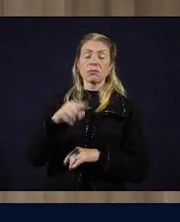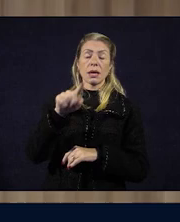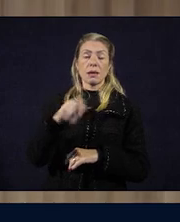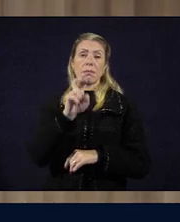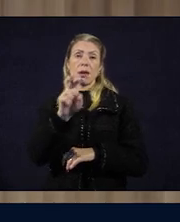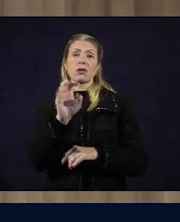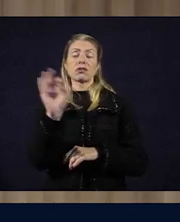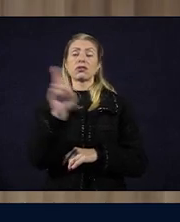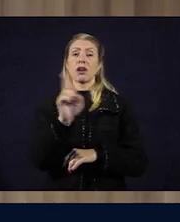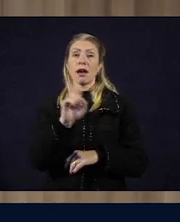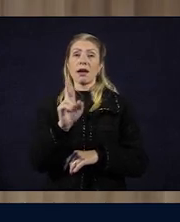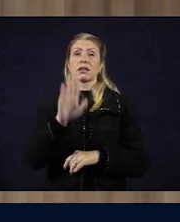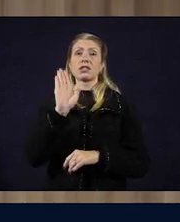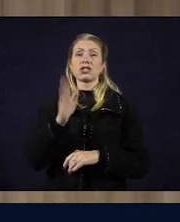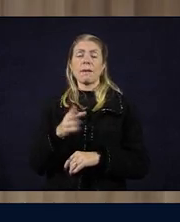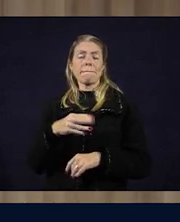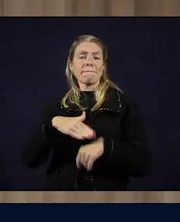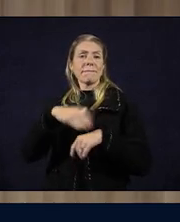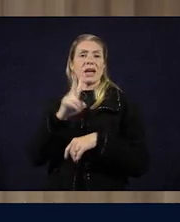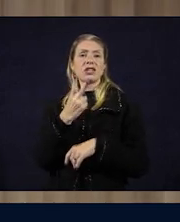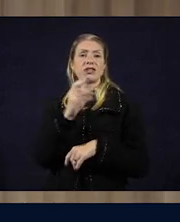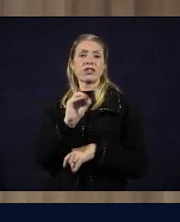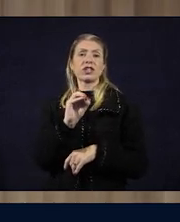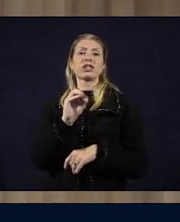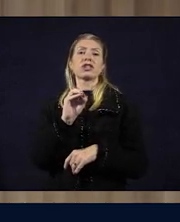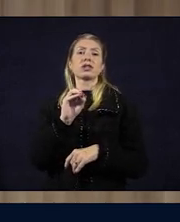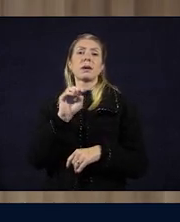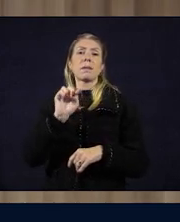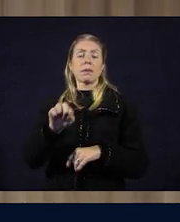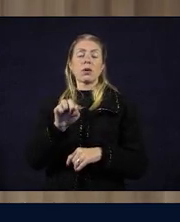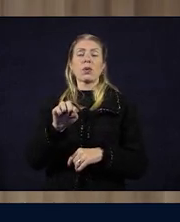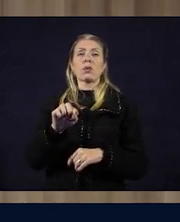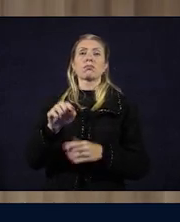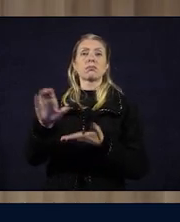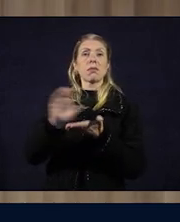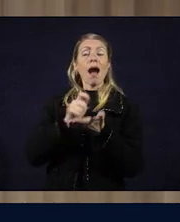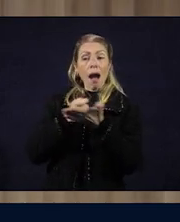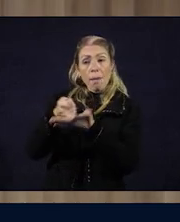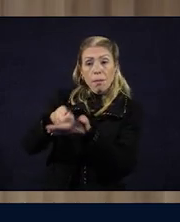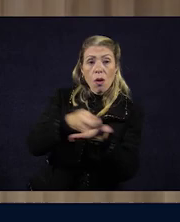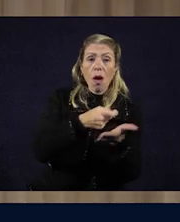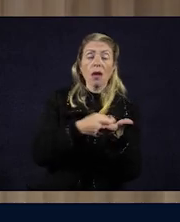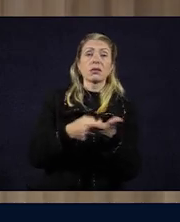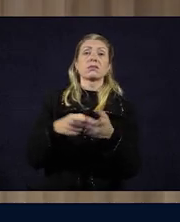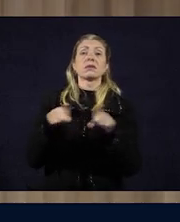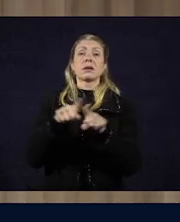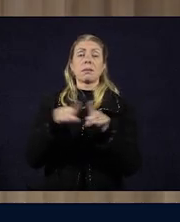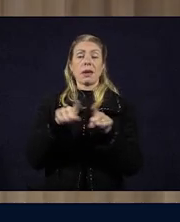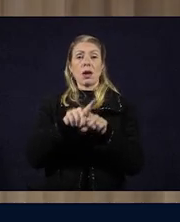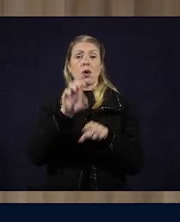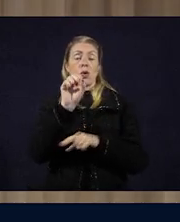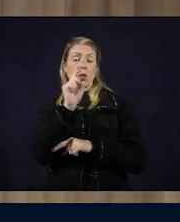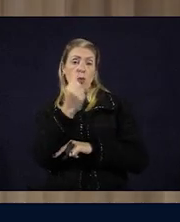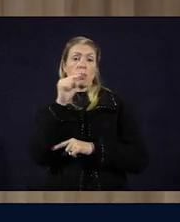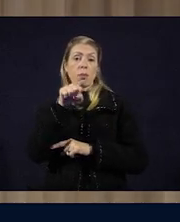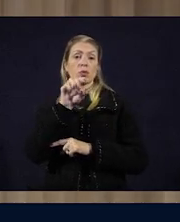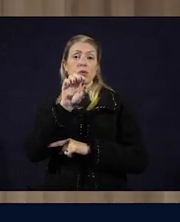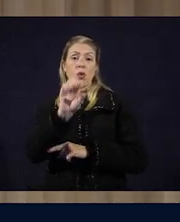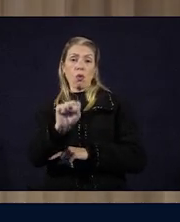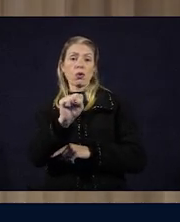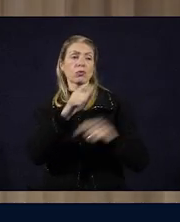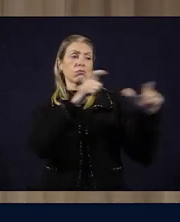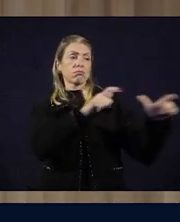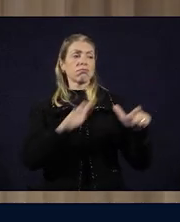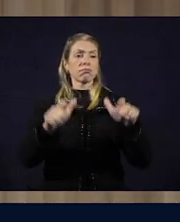apólices como área assegurada de mais de milhões de hectares ou seja vocês devem contar conosco para